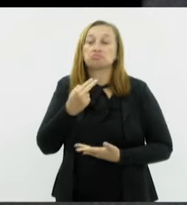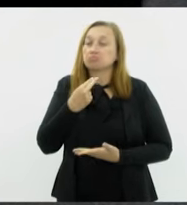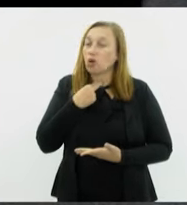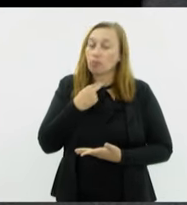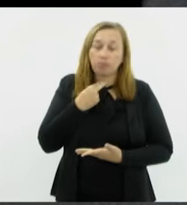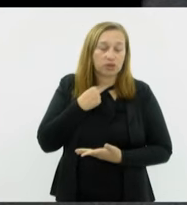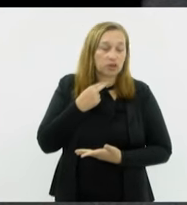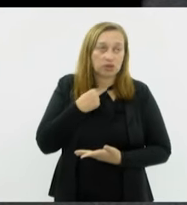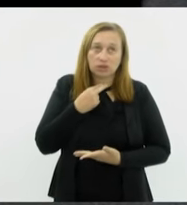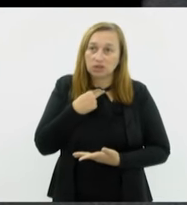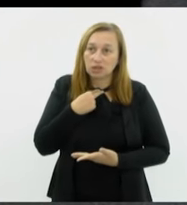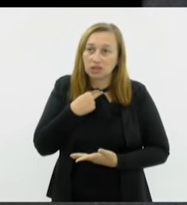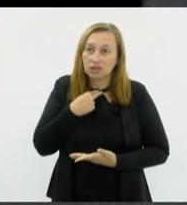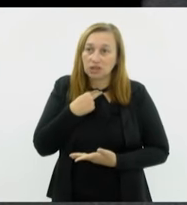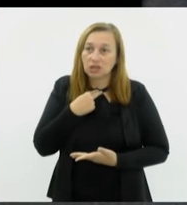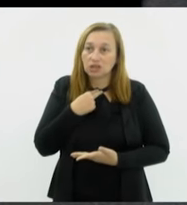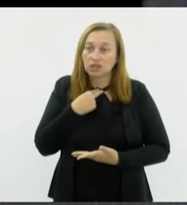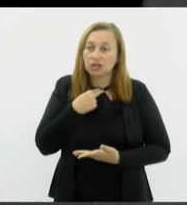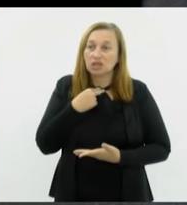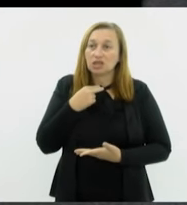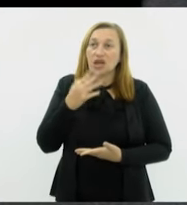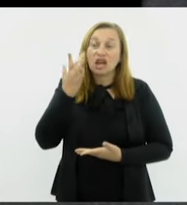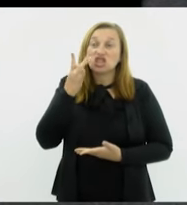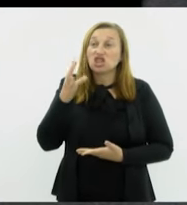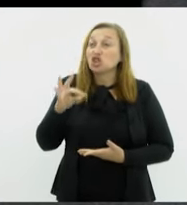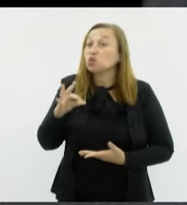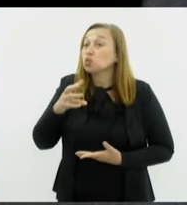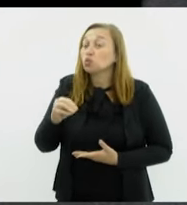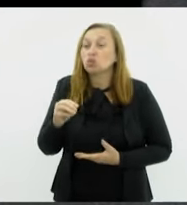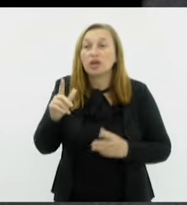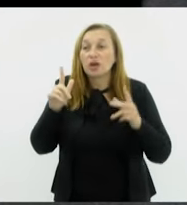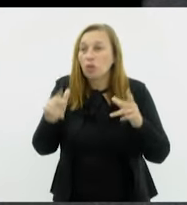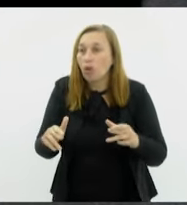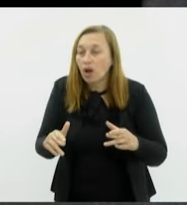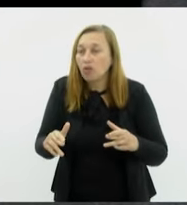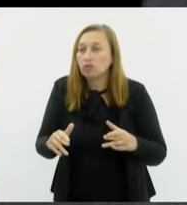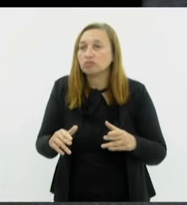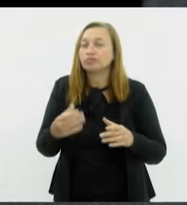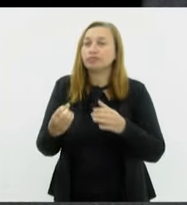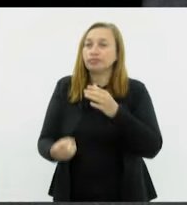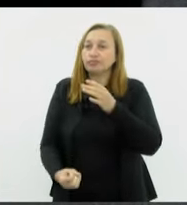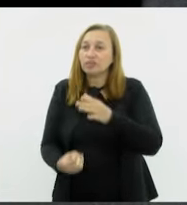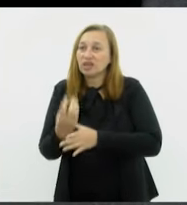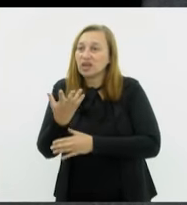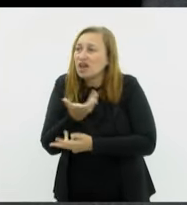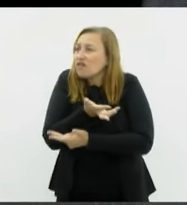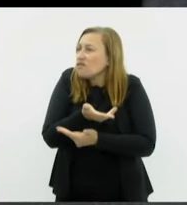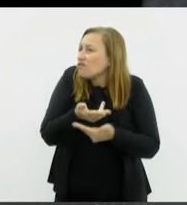podemos generalizar, nós não podemos criar tantas